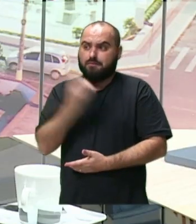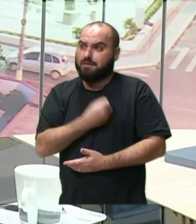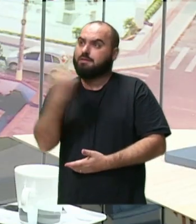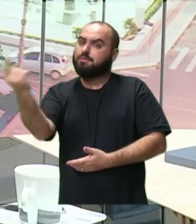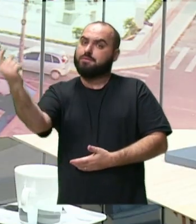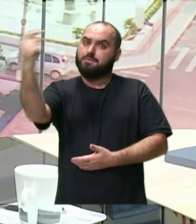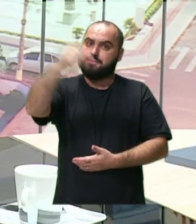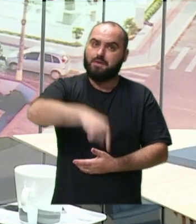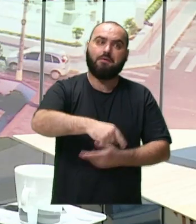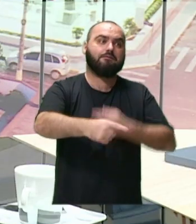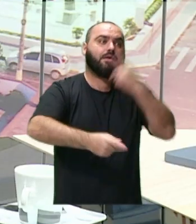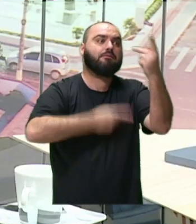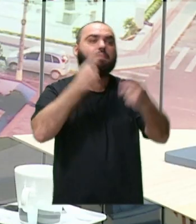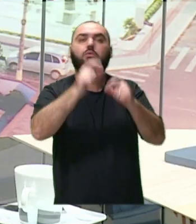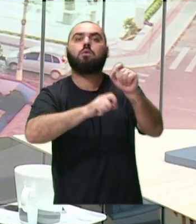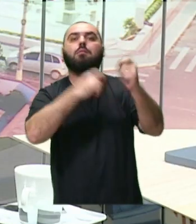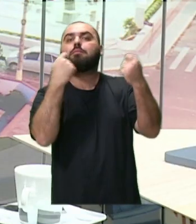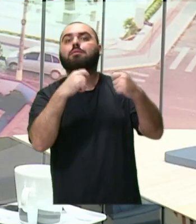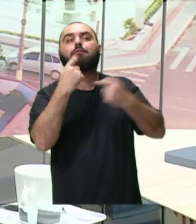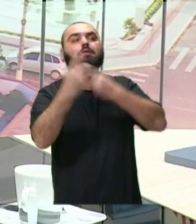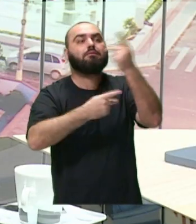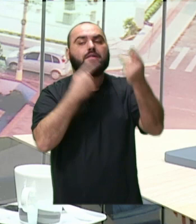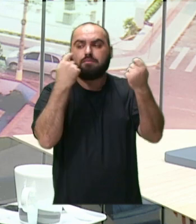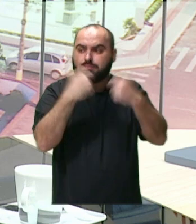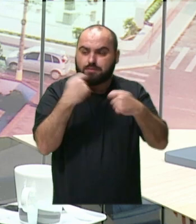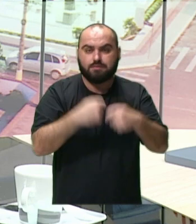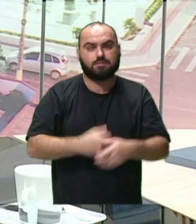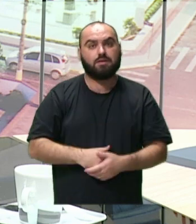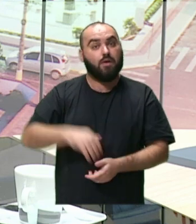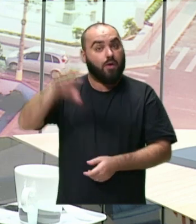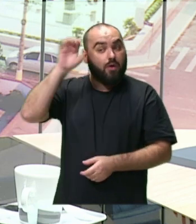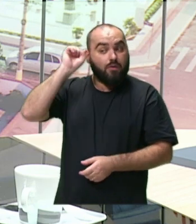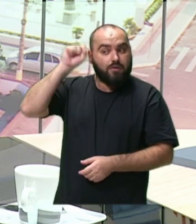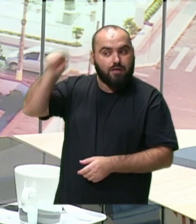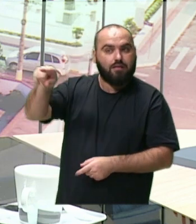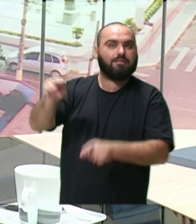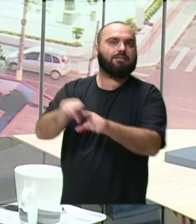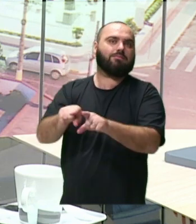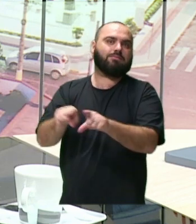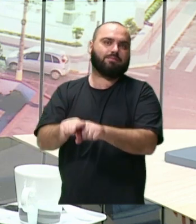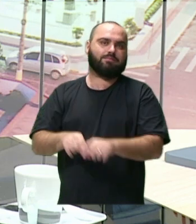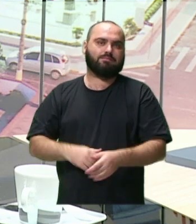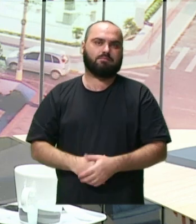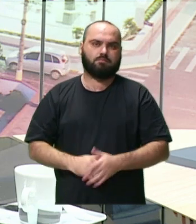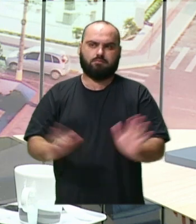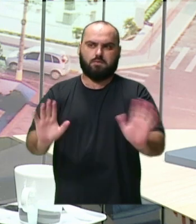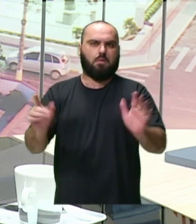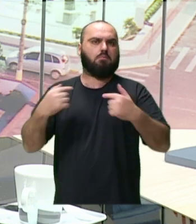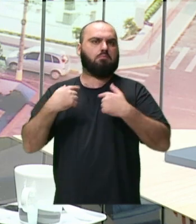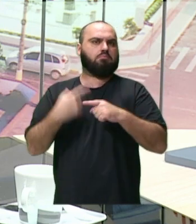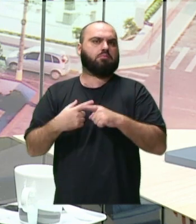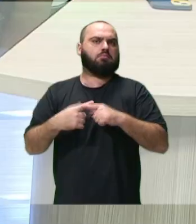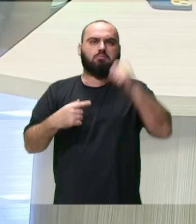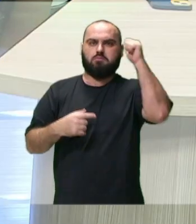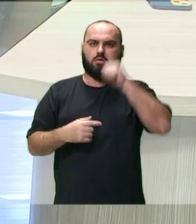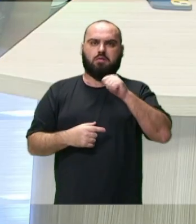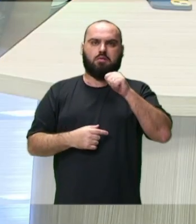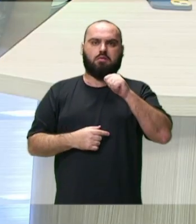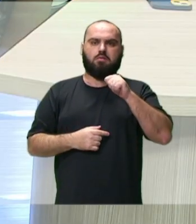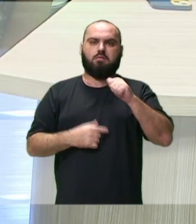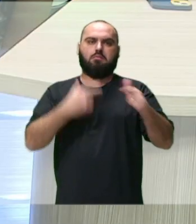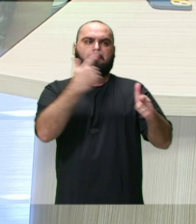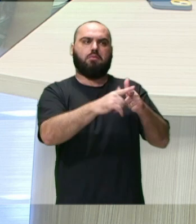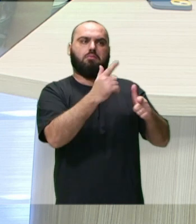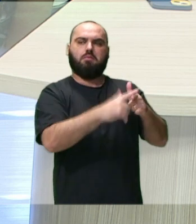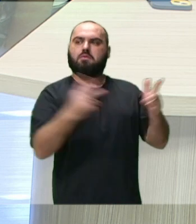fato, o que precisa ser falado. E ouvi-las também, tá? Porque não é porque nós somos mulheres que nós passamos pelos mesmos